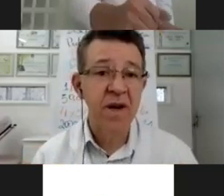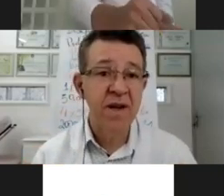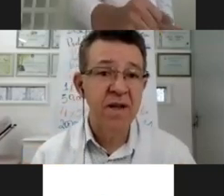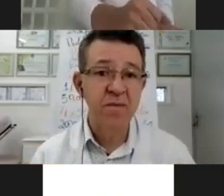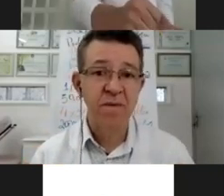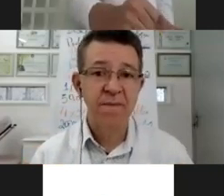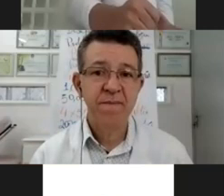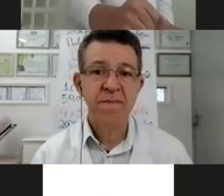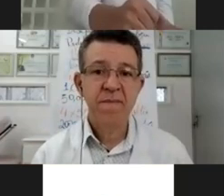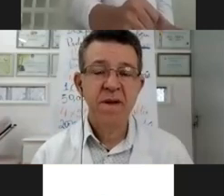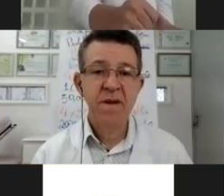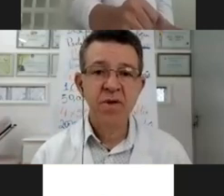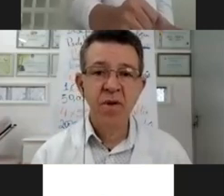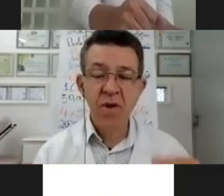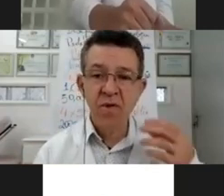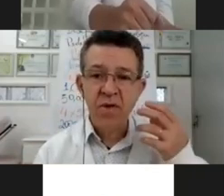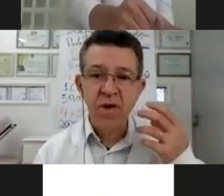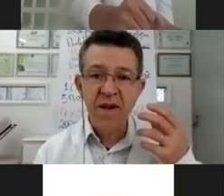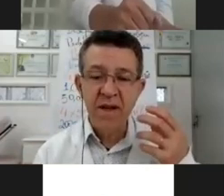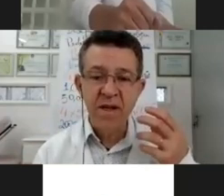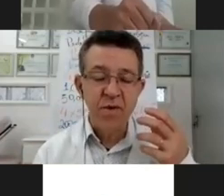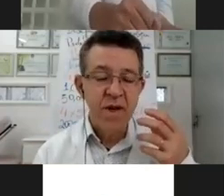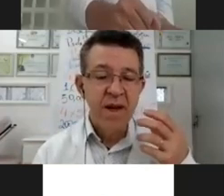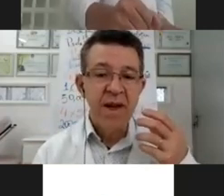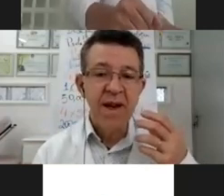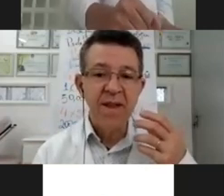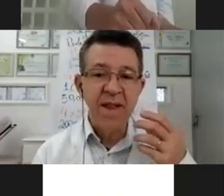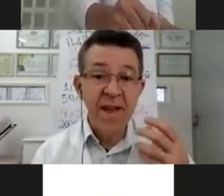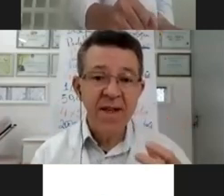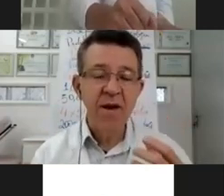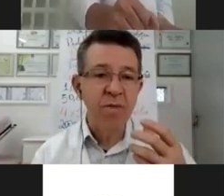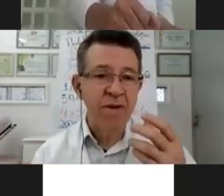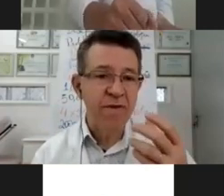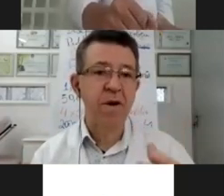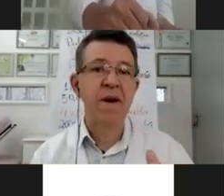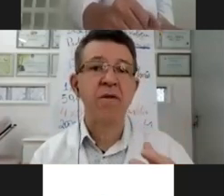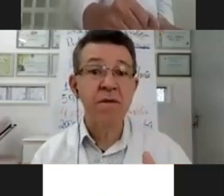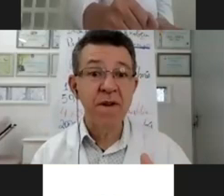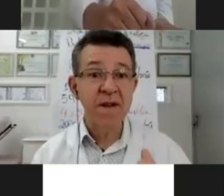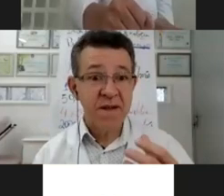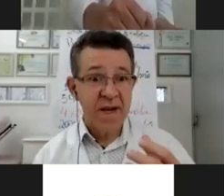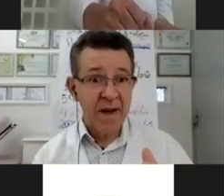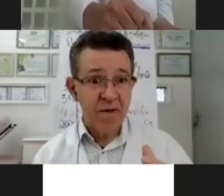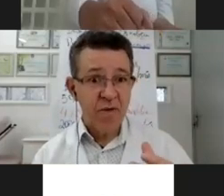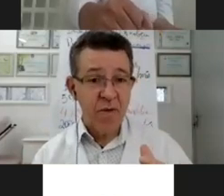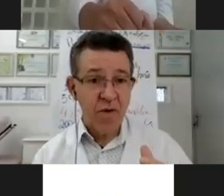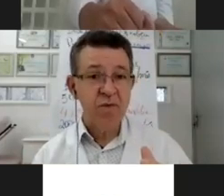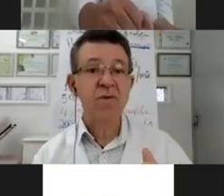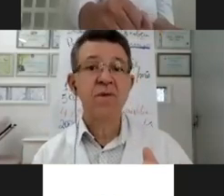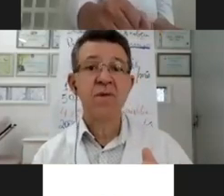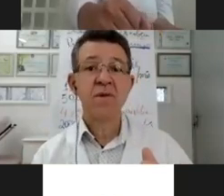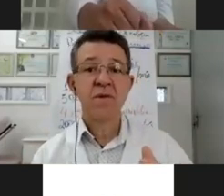seu organismo, e o seu organismo, ele tenta, de alguma forma, conversar